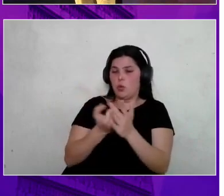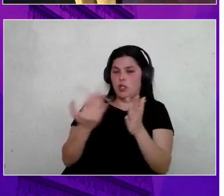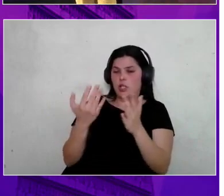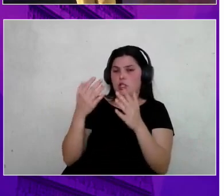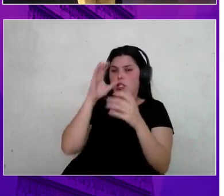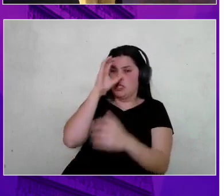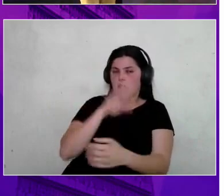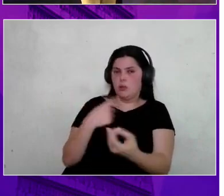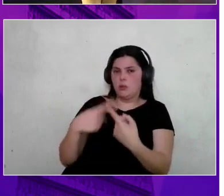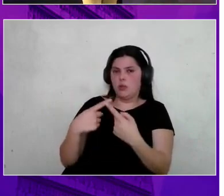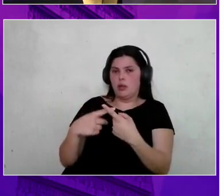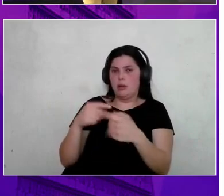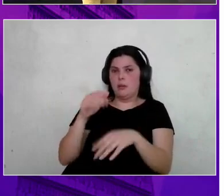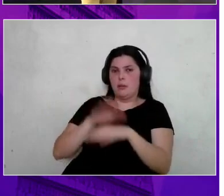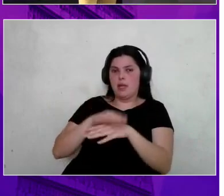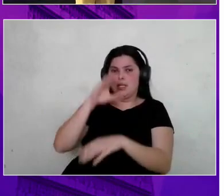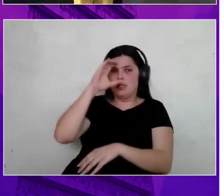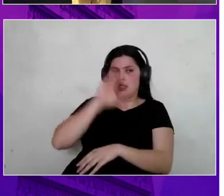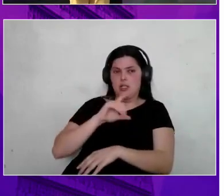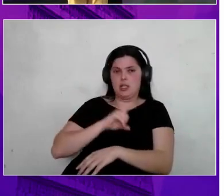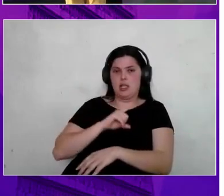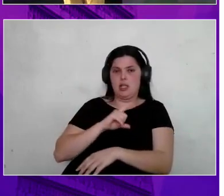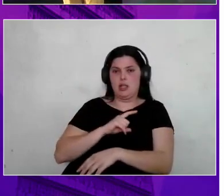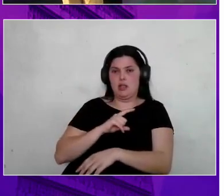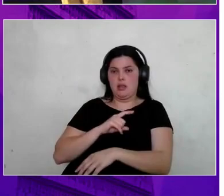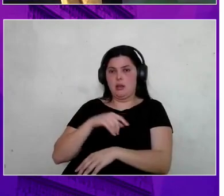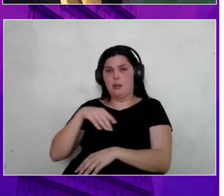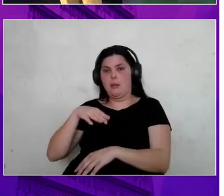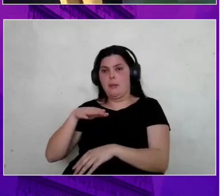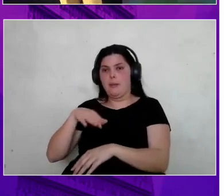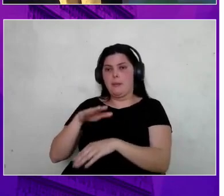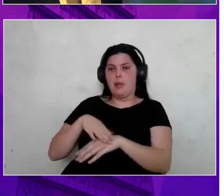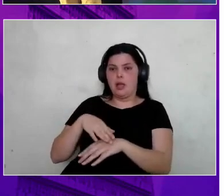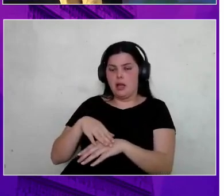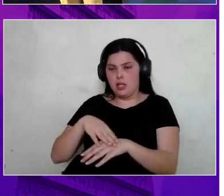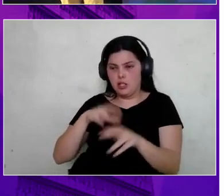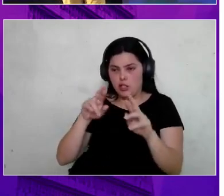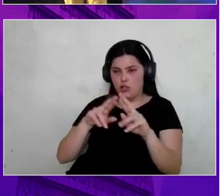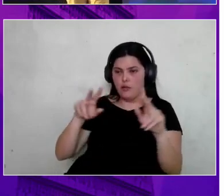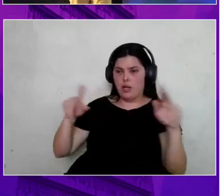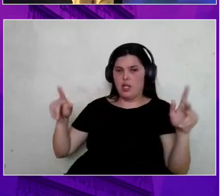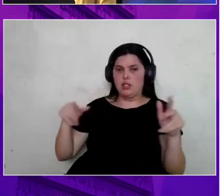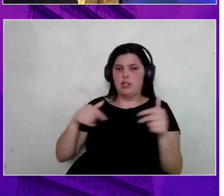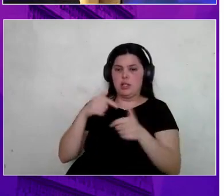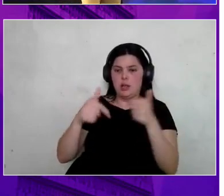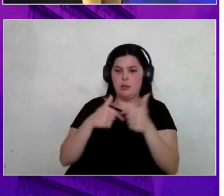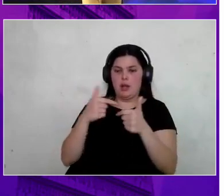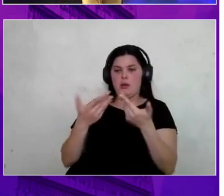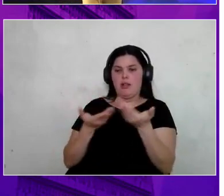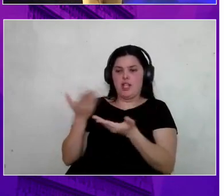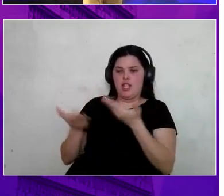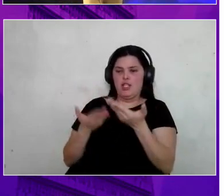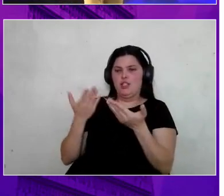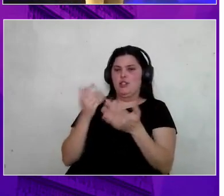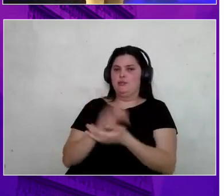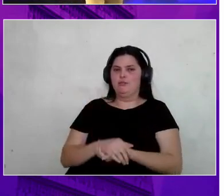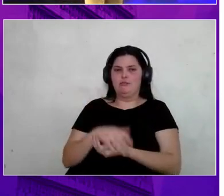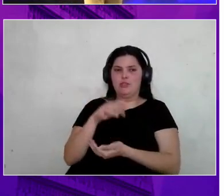quanto mais clientes a gente tem, mais aplicações diferentes a gente atende. Né? Então, isso